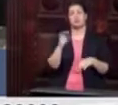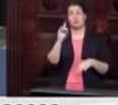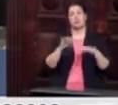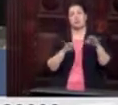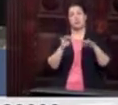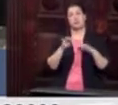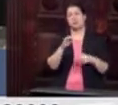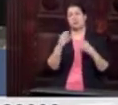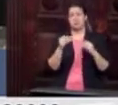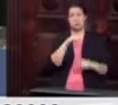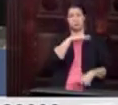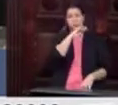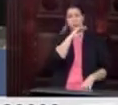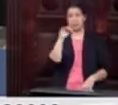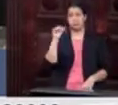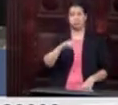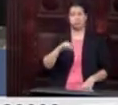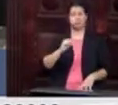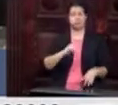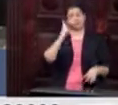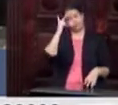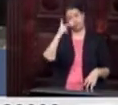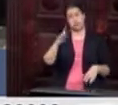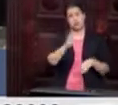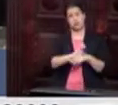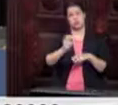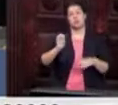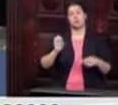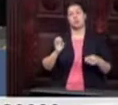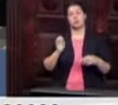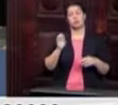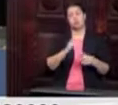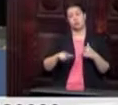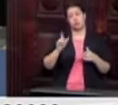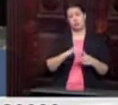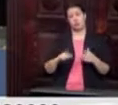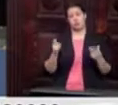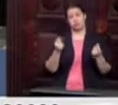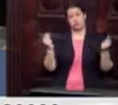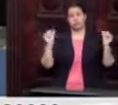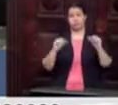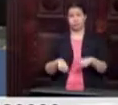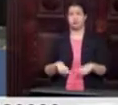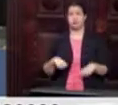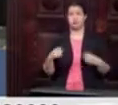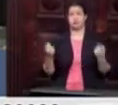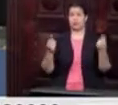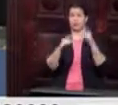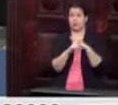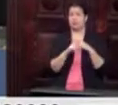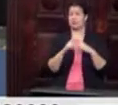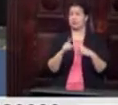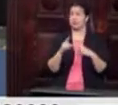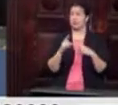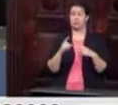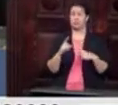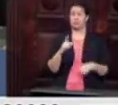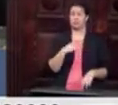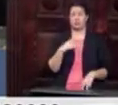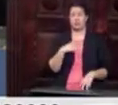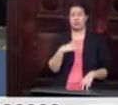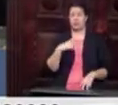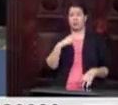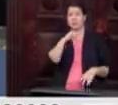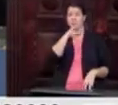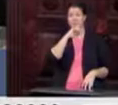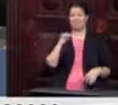muito ruim para os estados que estão em situação delicada, pela imposição de condições